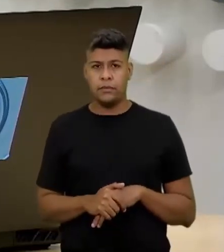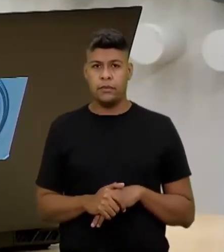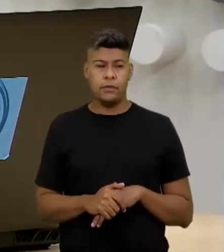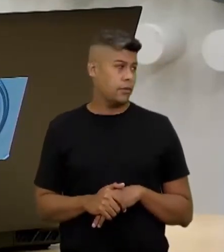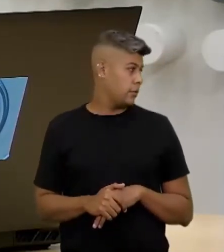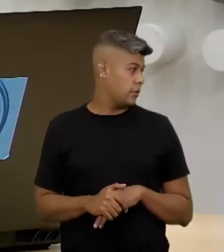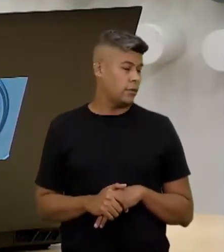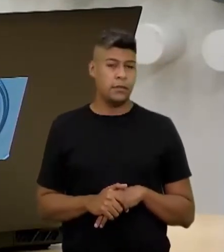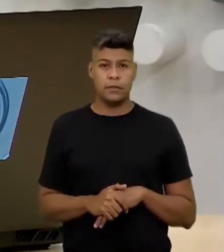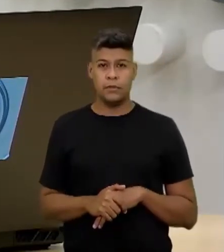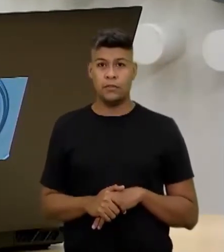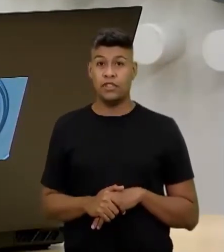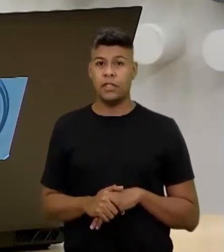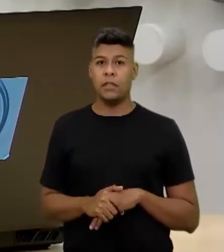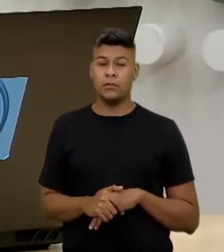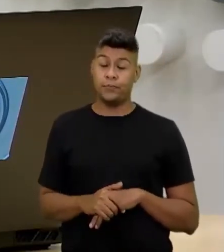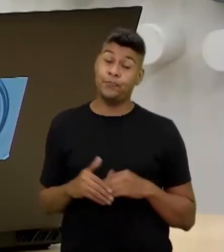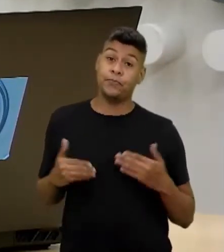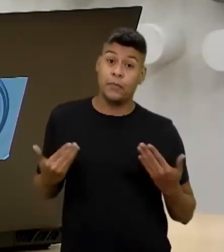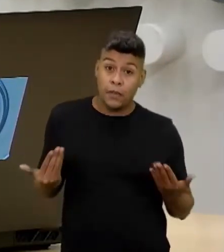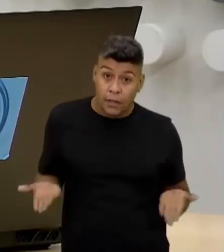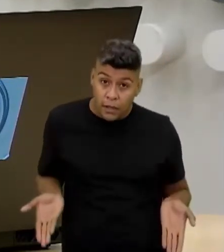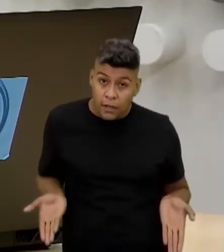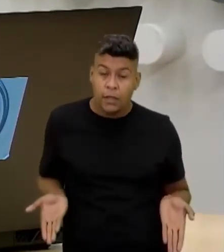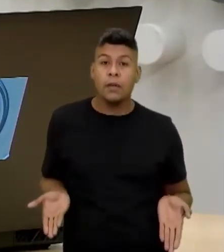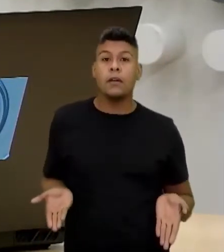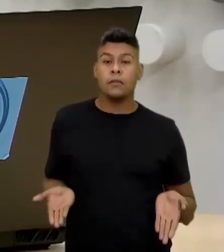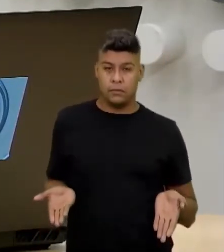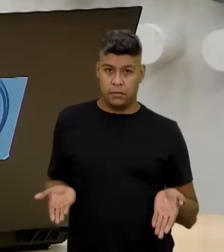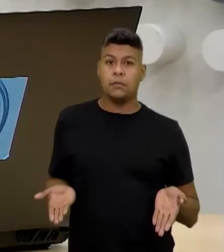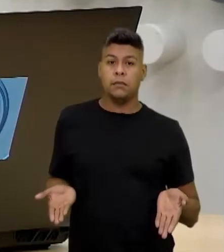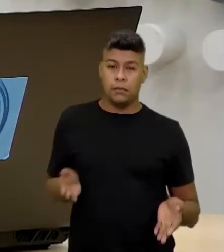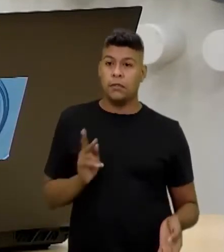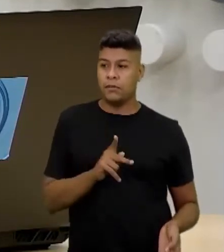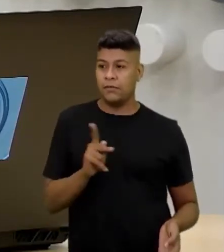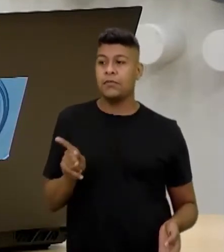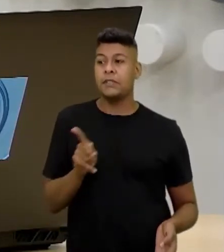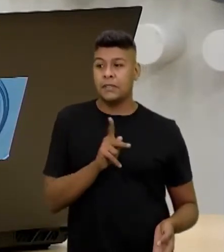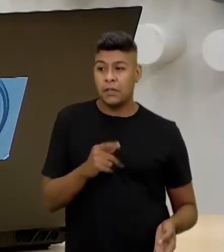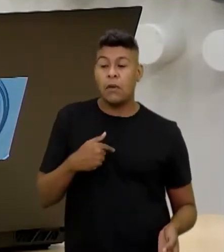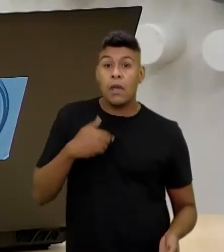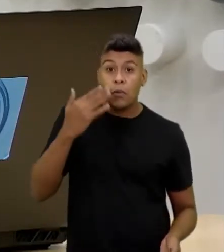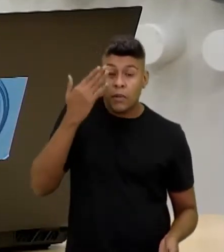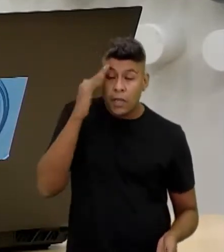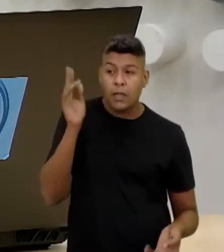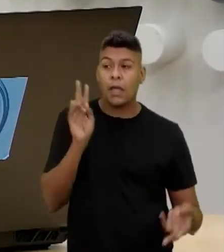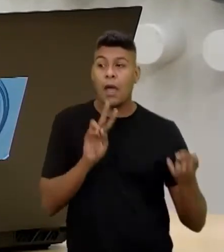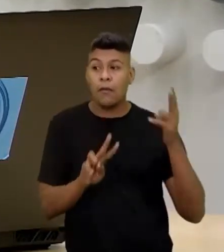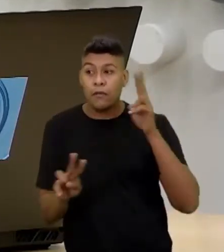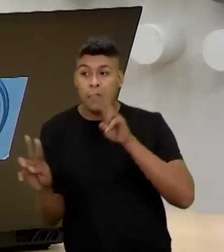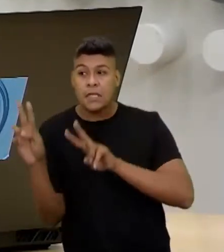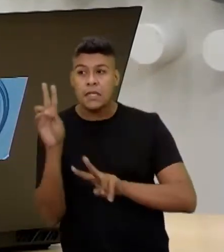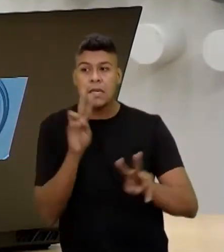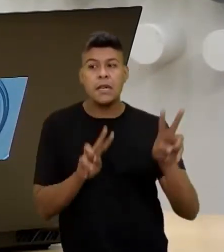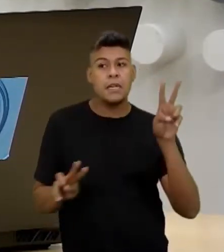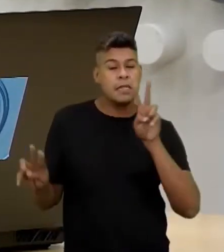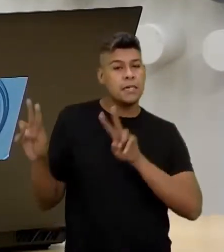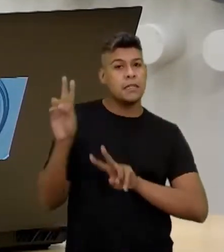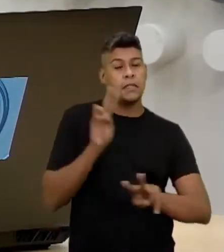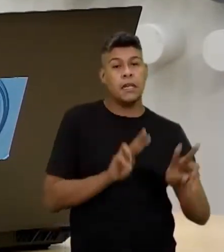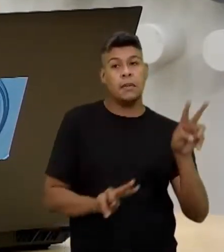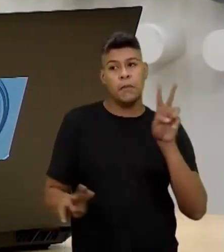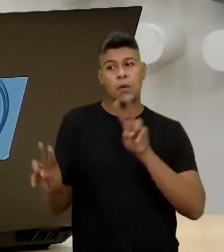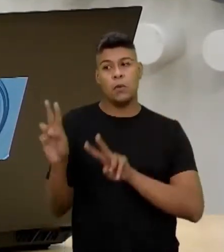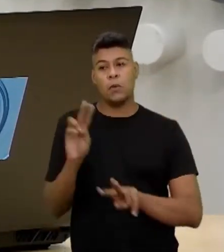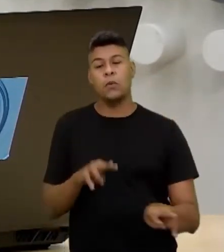tá professora eu entendi a visão do Robson eu entendi a visão do roxo Mas quem tava certo